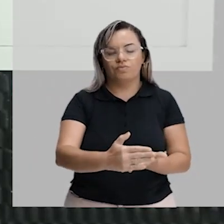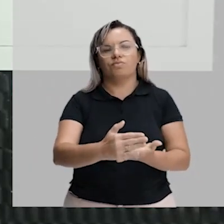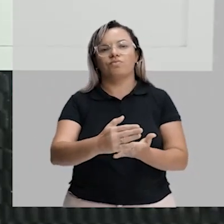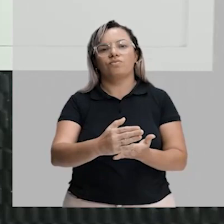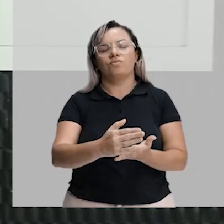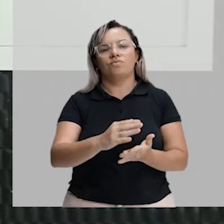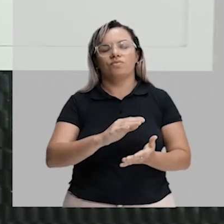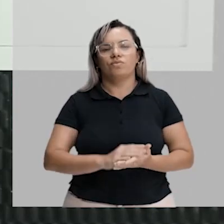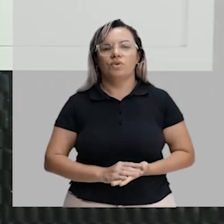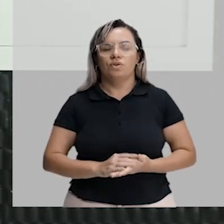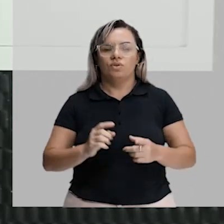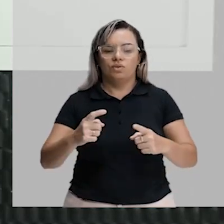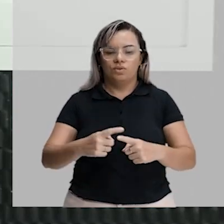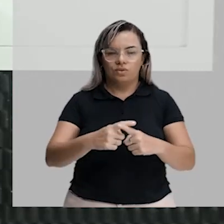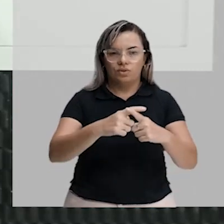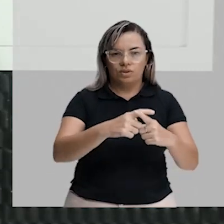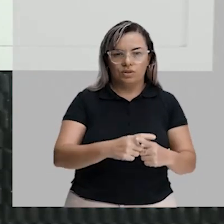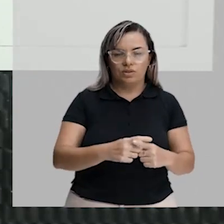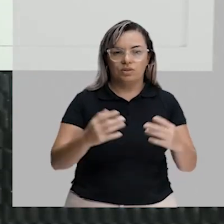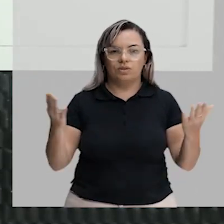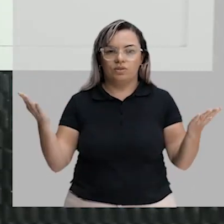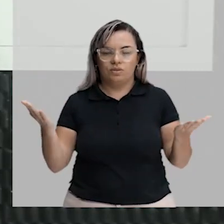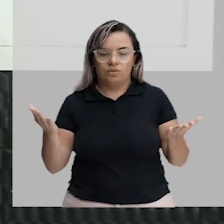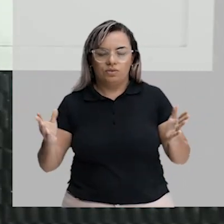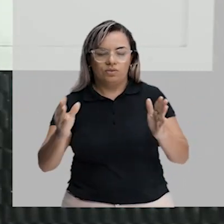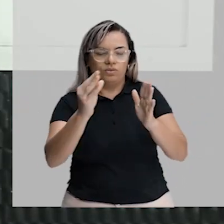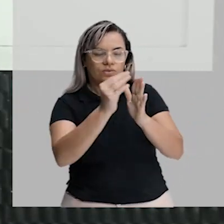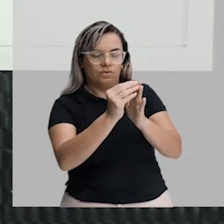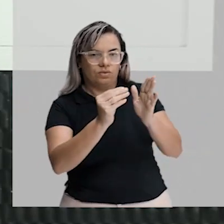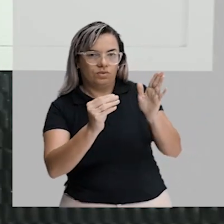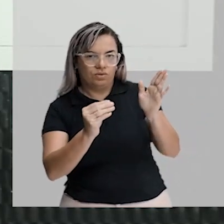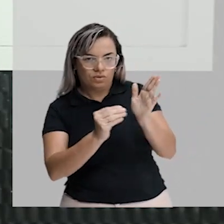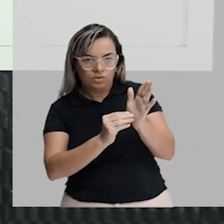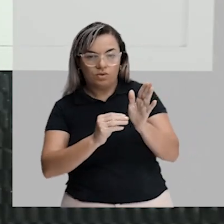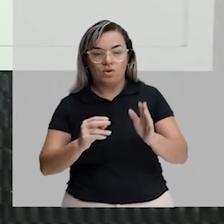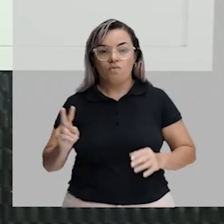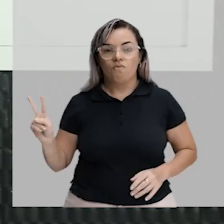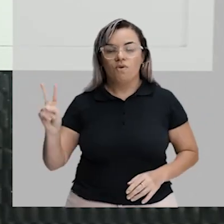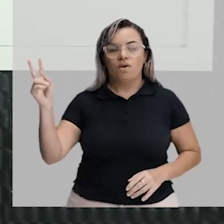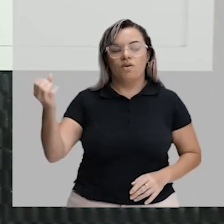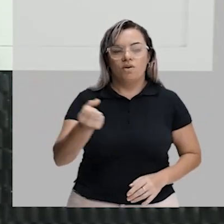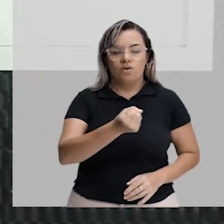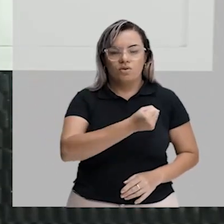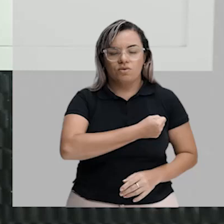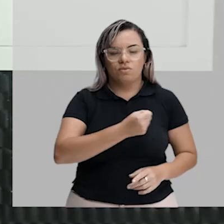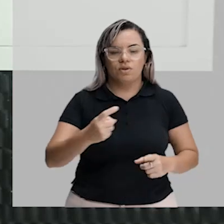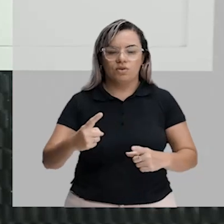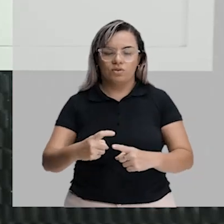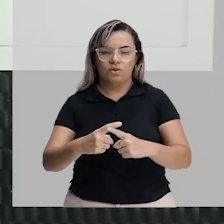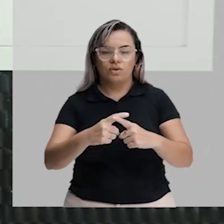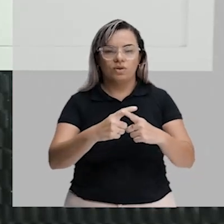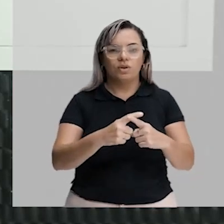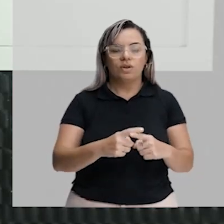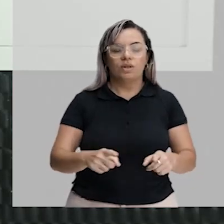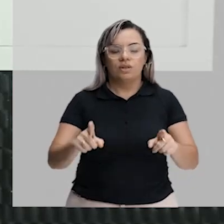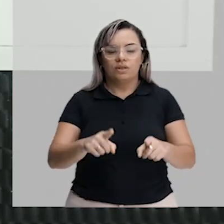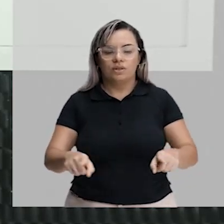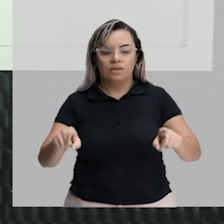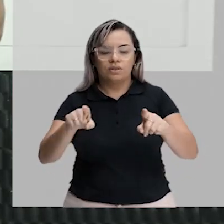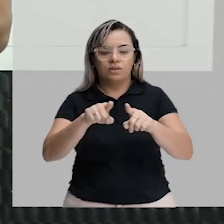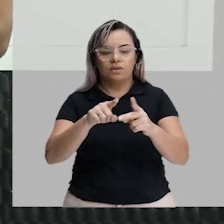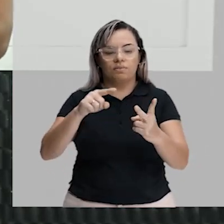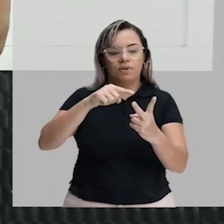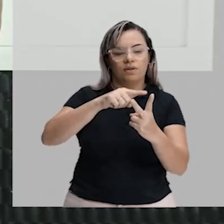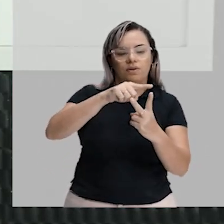hoje, a gente vai determinar o que é o valor numérico de um polinômio e o que é uma raiz. Vamos trabalhar